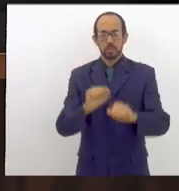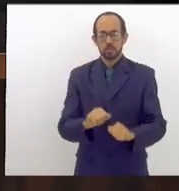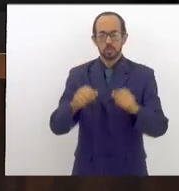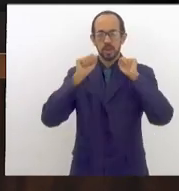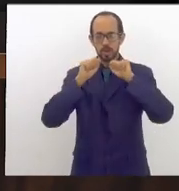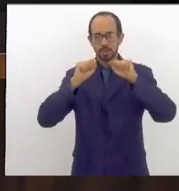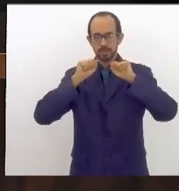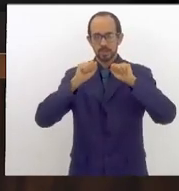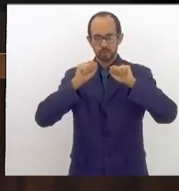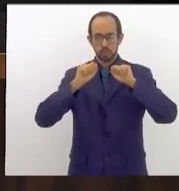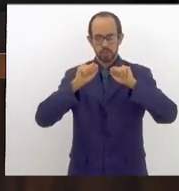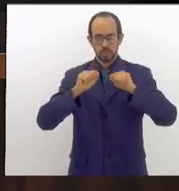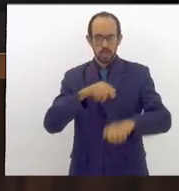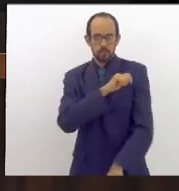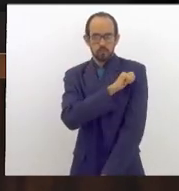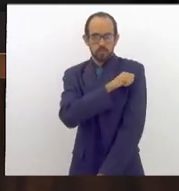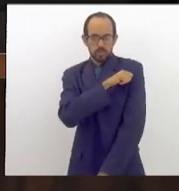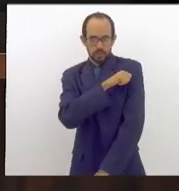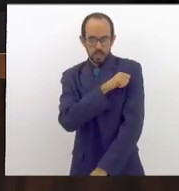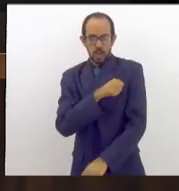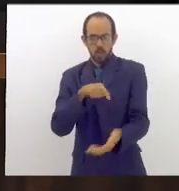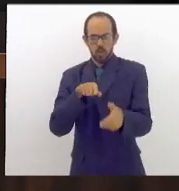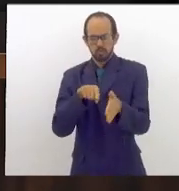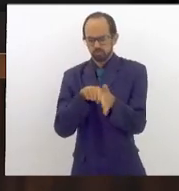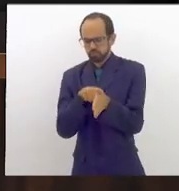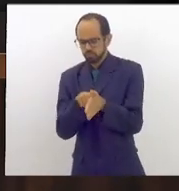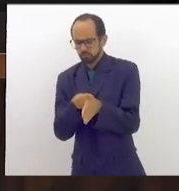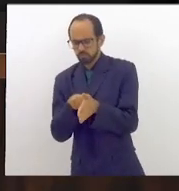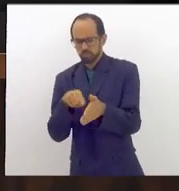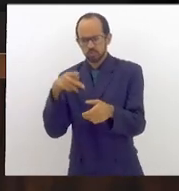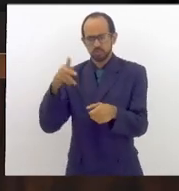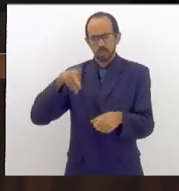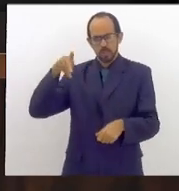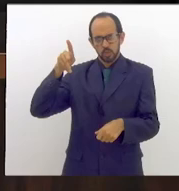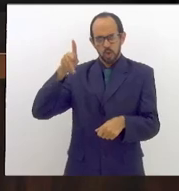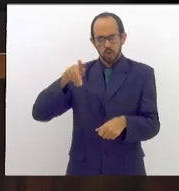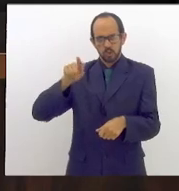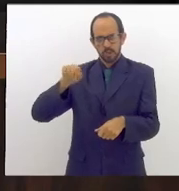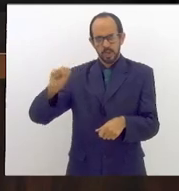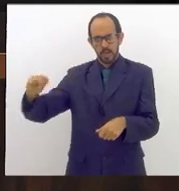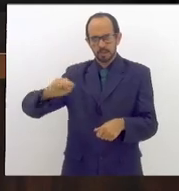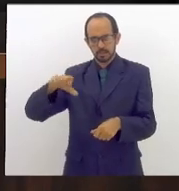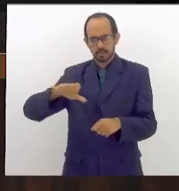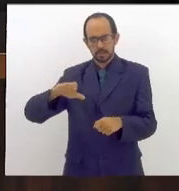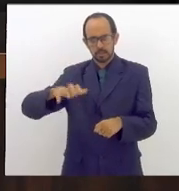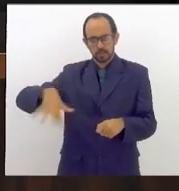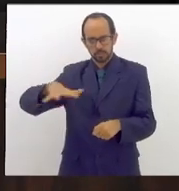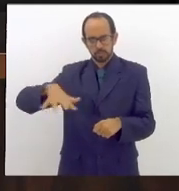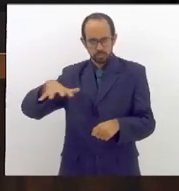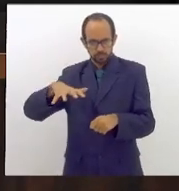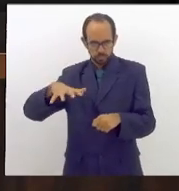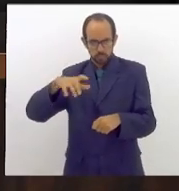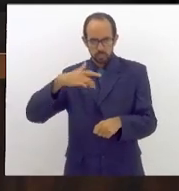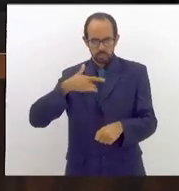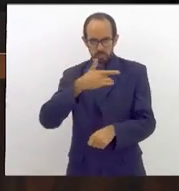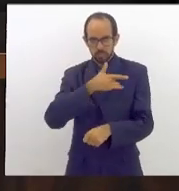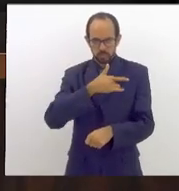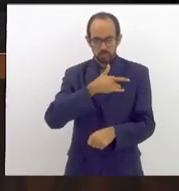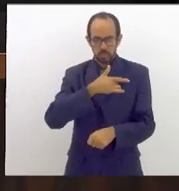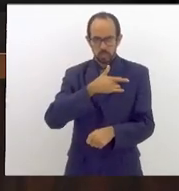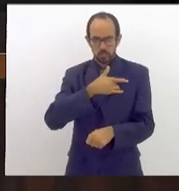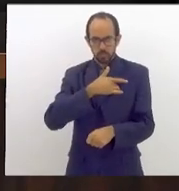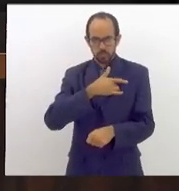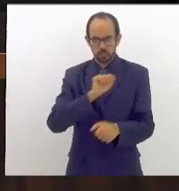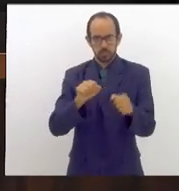elaboramos Nossa técnica do setor de petróleo e gás e a dos complexos econômicos industrial da Saúde também lançamos uma nova Matriz